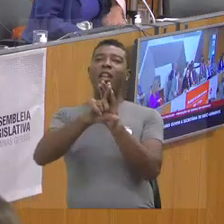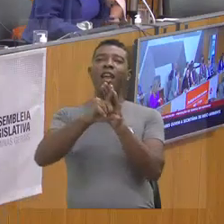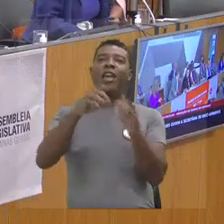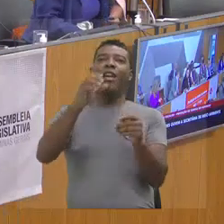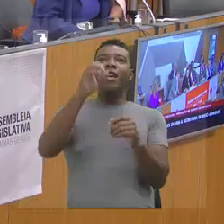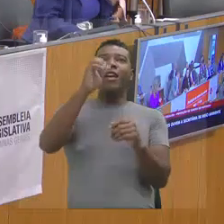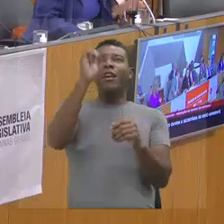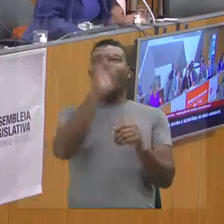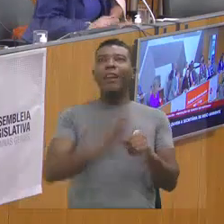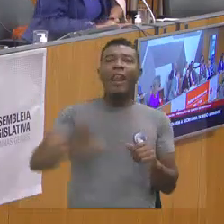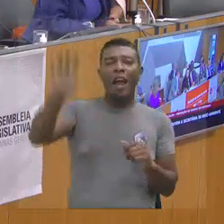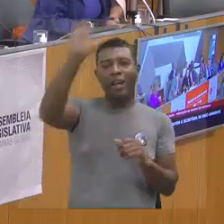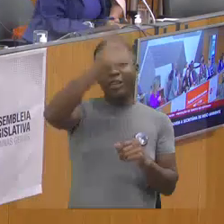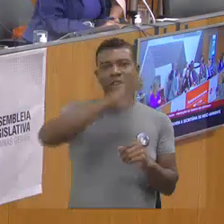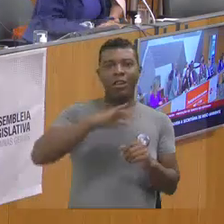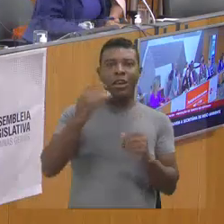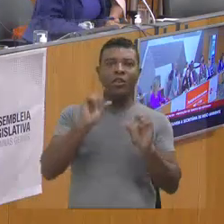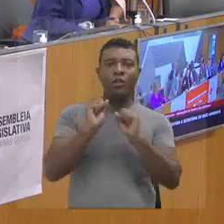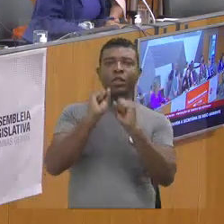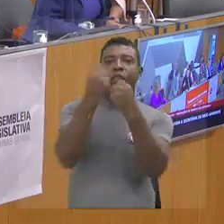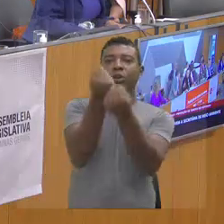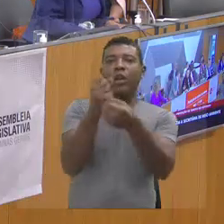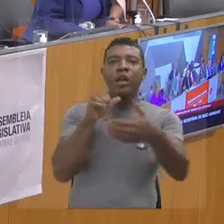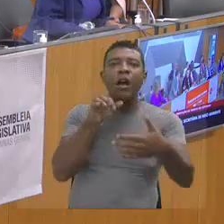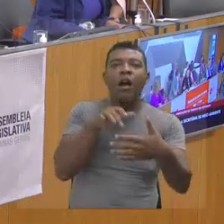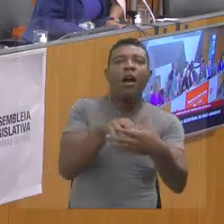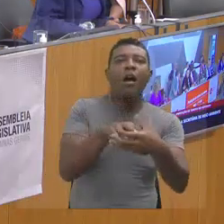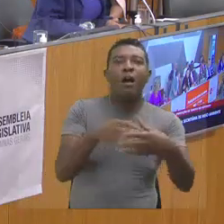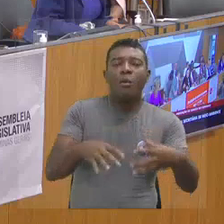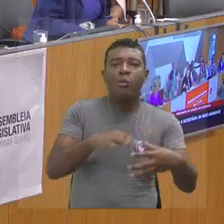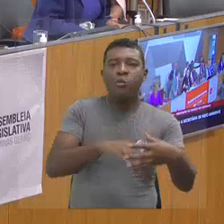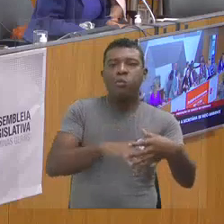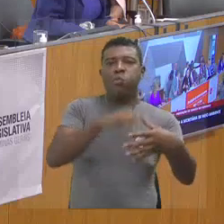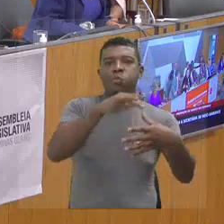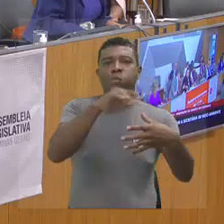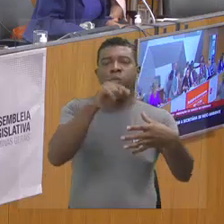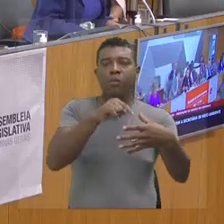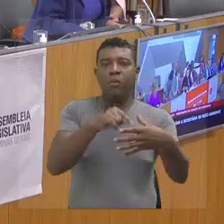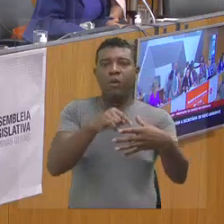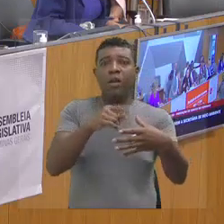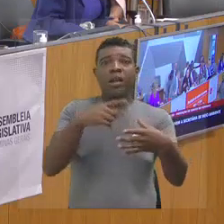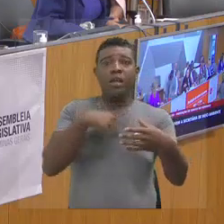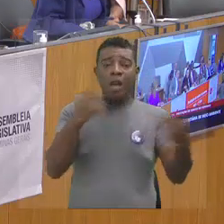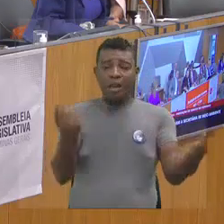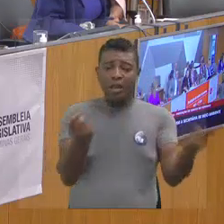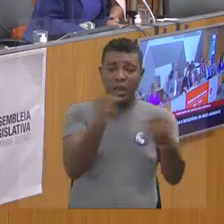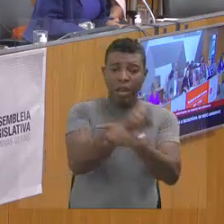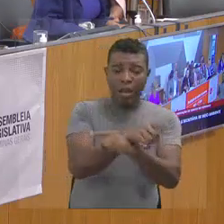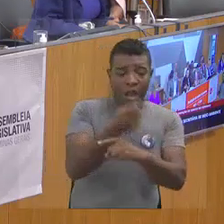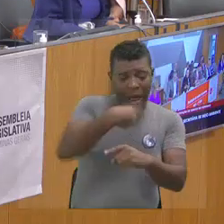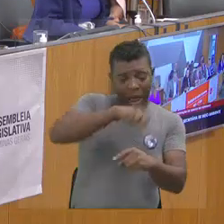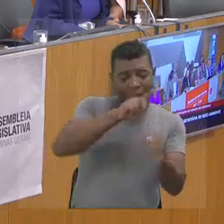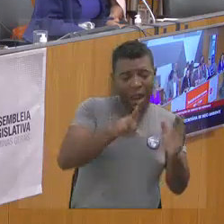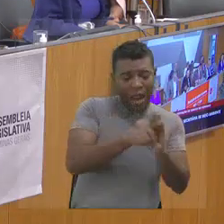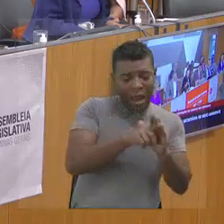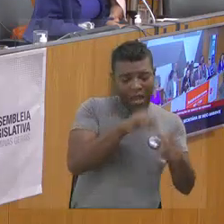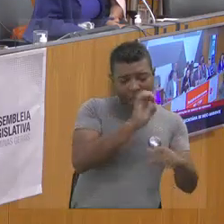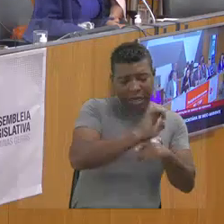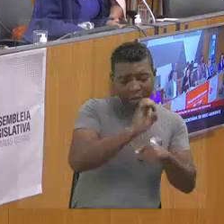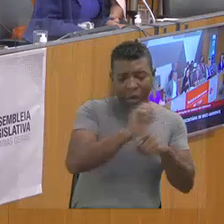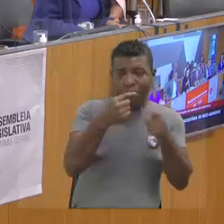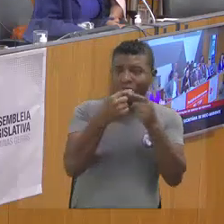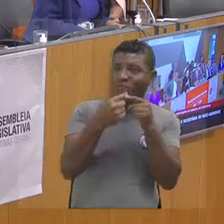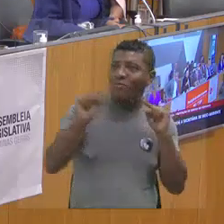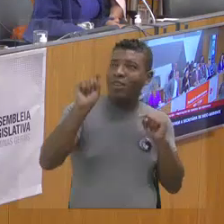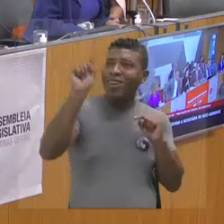nós temos um dispositivo sobre as modalidades de calção que contradizem em relação a nossa lei estadual e a lei federal